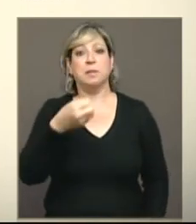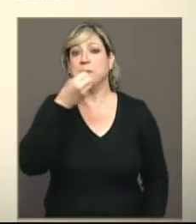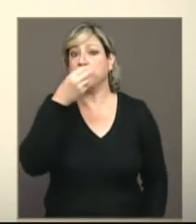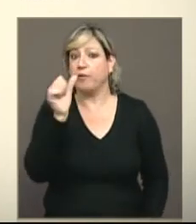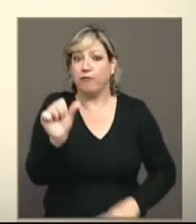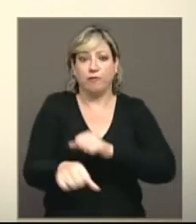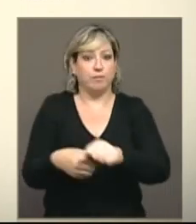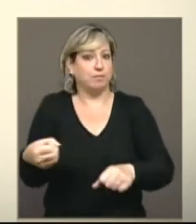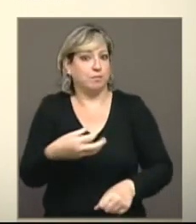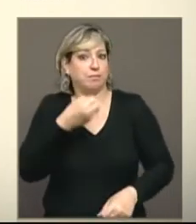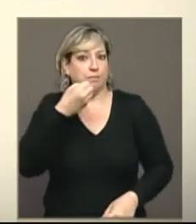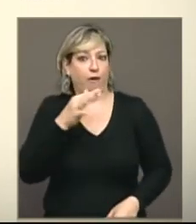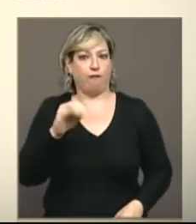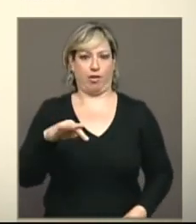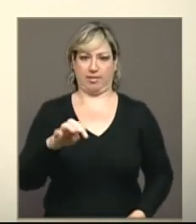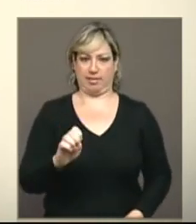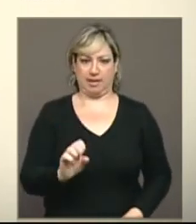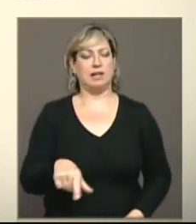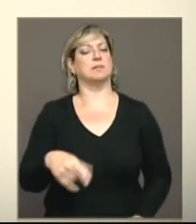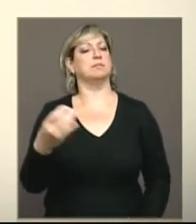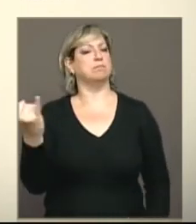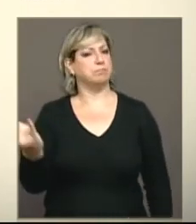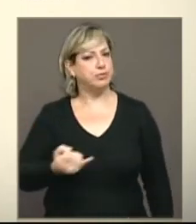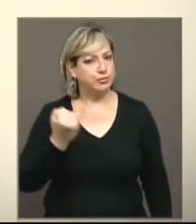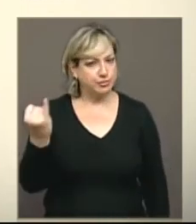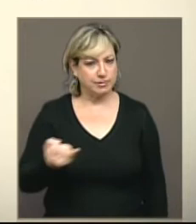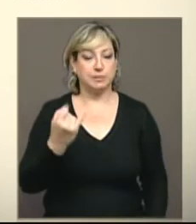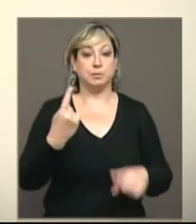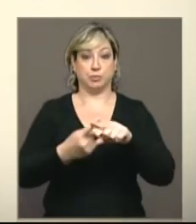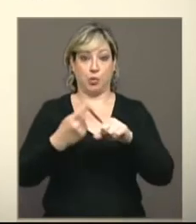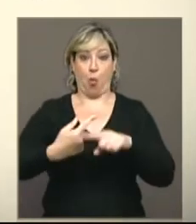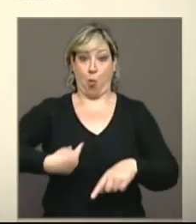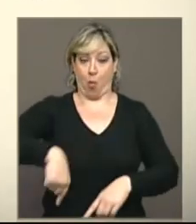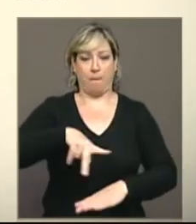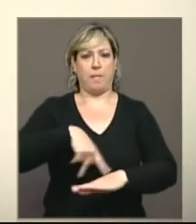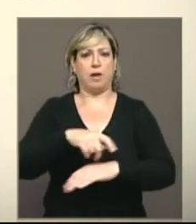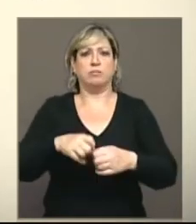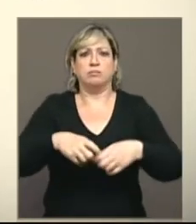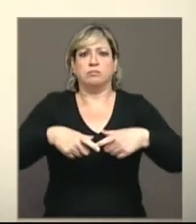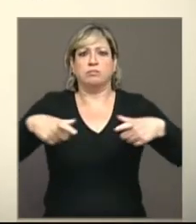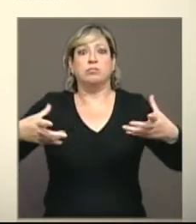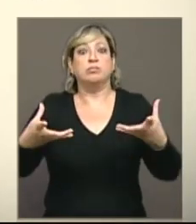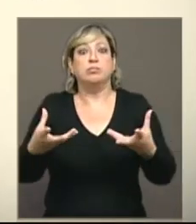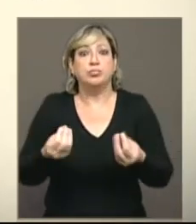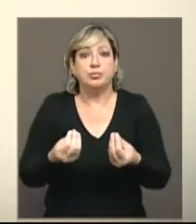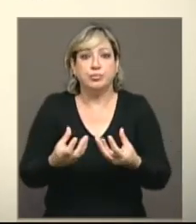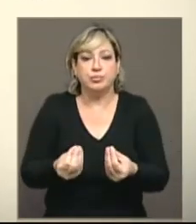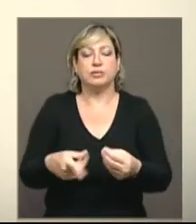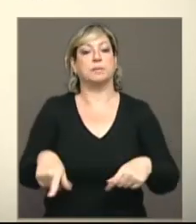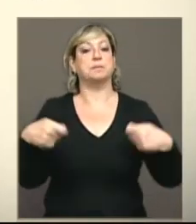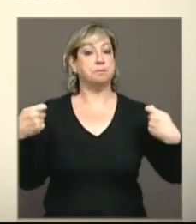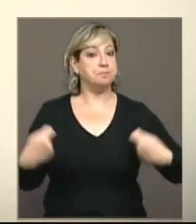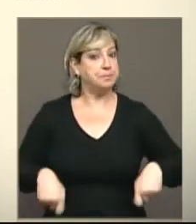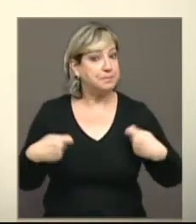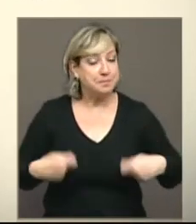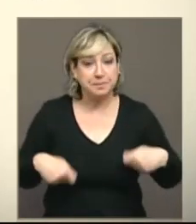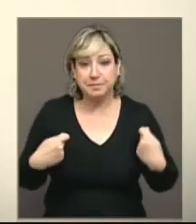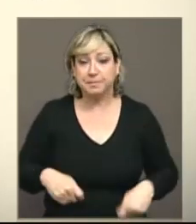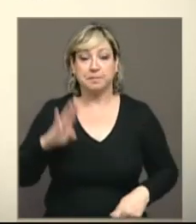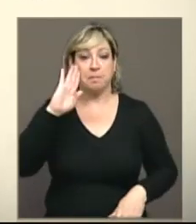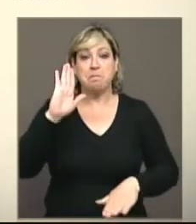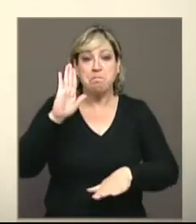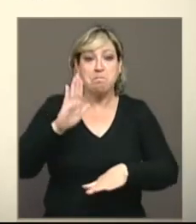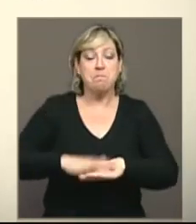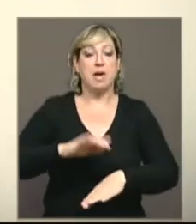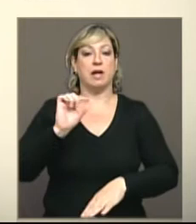renováveis e isso é muito importante porque nosso país está crescendo muito e precisa crescer cada